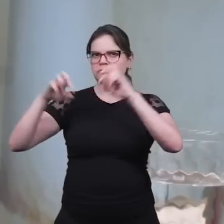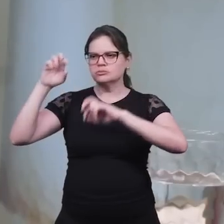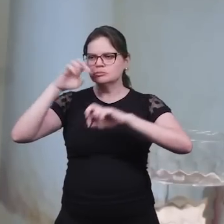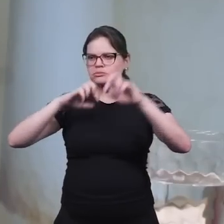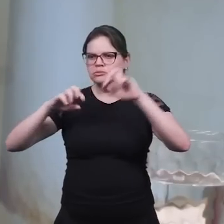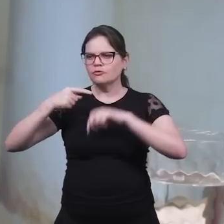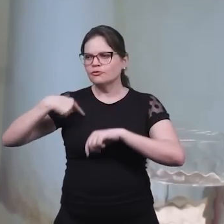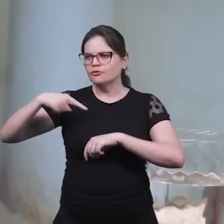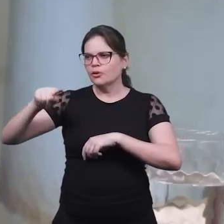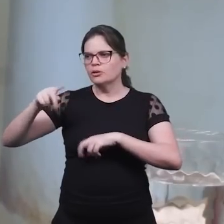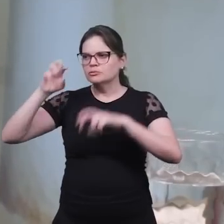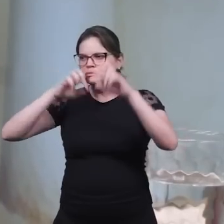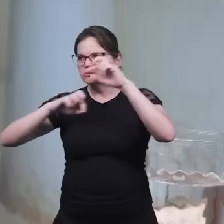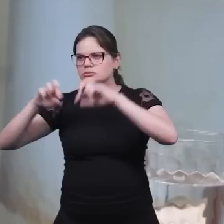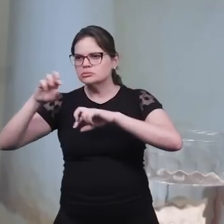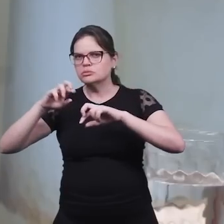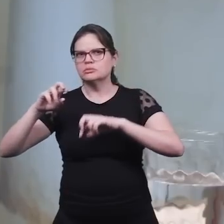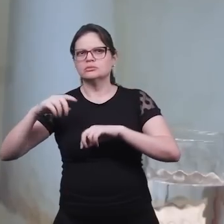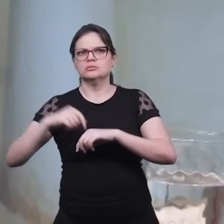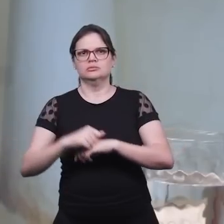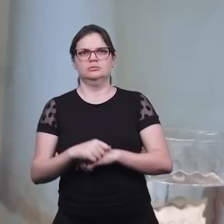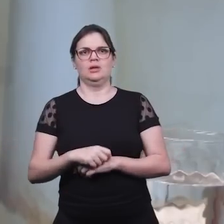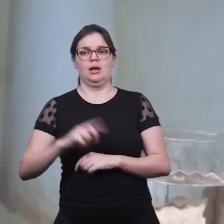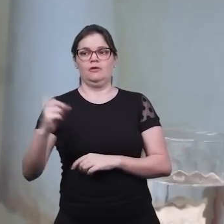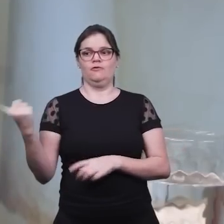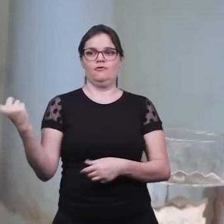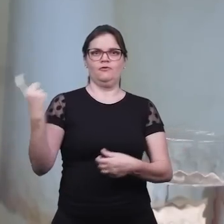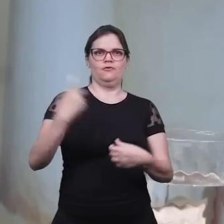ó, e infamaram a terra e tinham